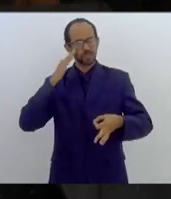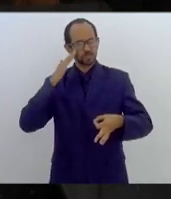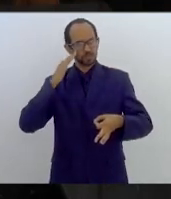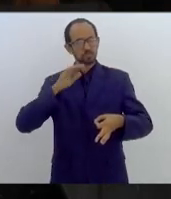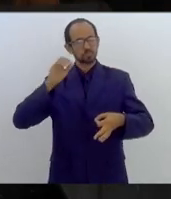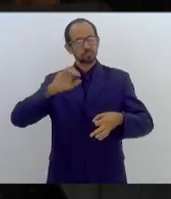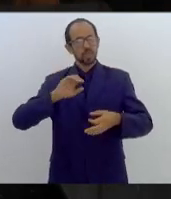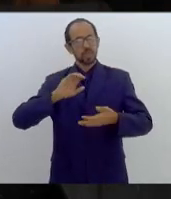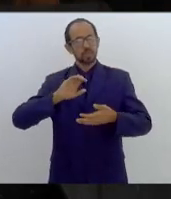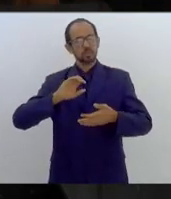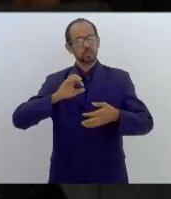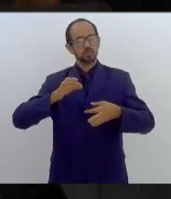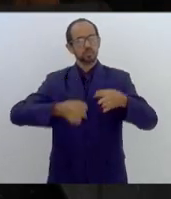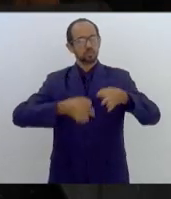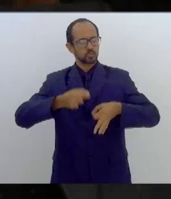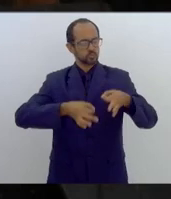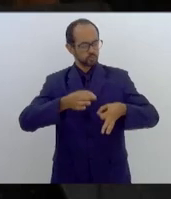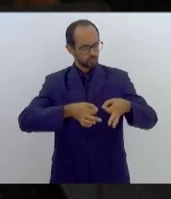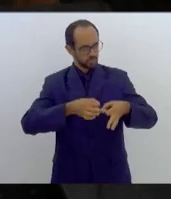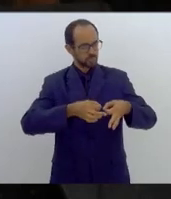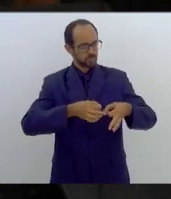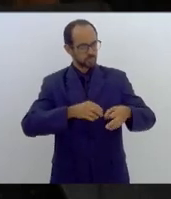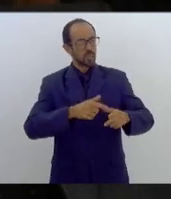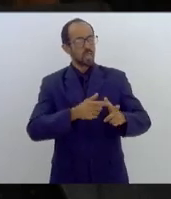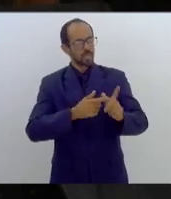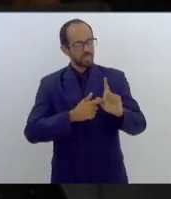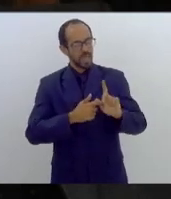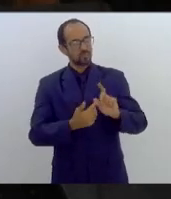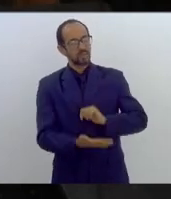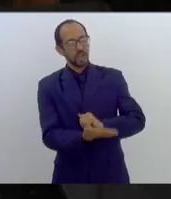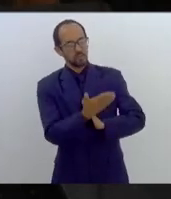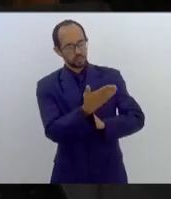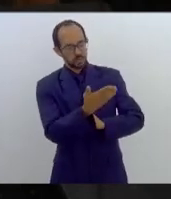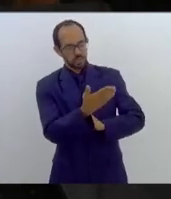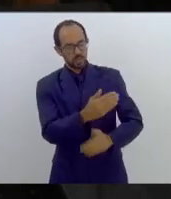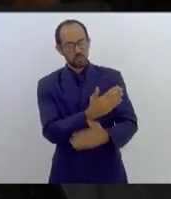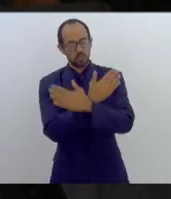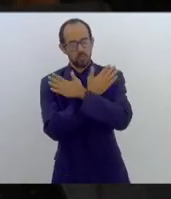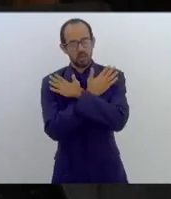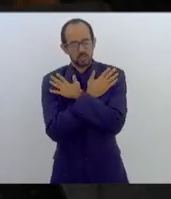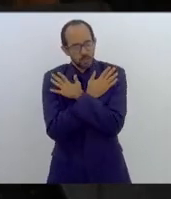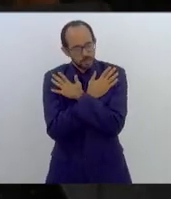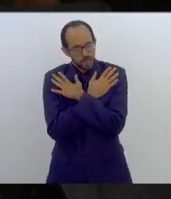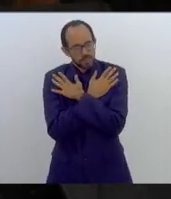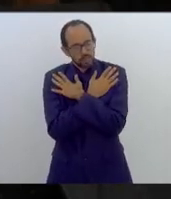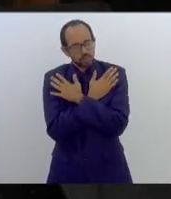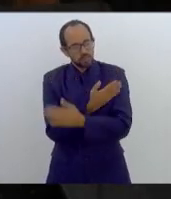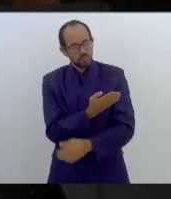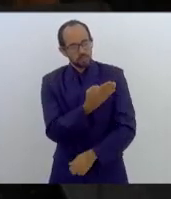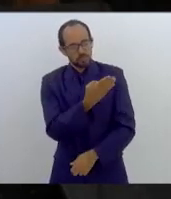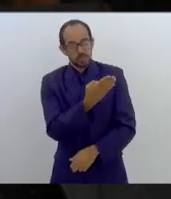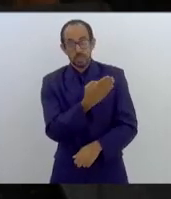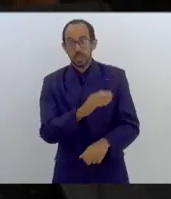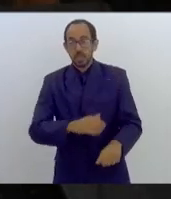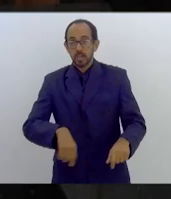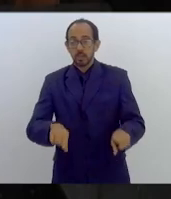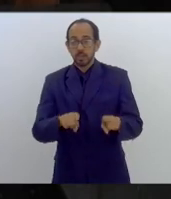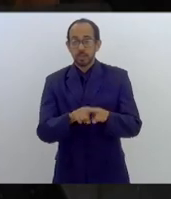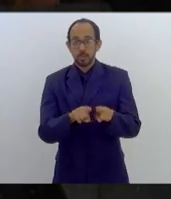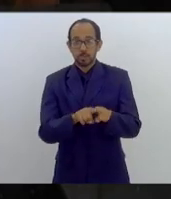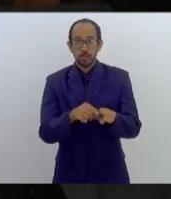jurídicas, deve muito a você. Receba o nosso fraterno abraço e dizer que você ainda